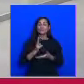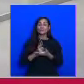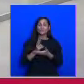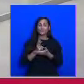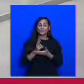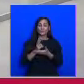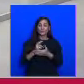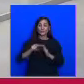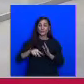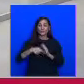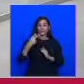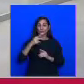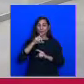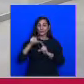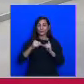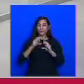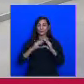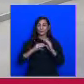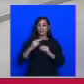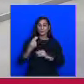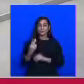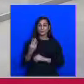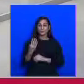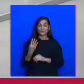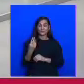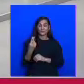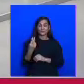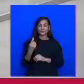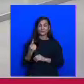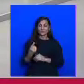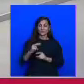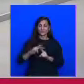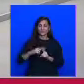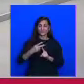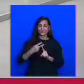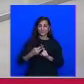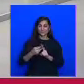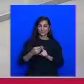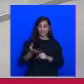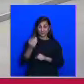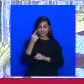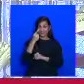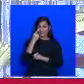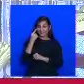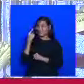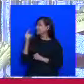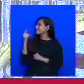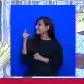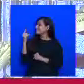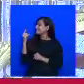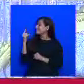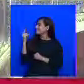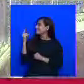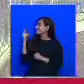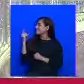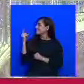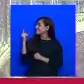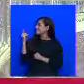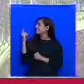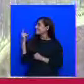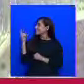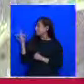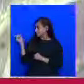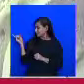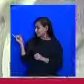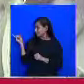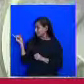ao segundo sorteio do concurso 2421 da dupla cena. Bolas posicionadas, valendo!